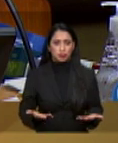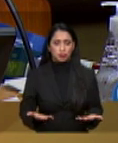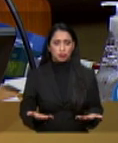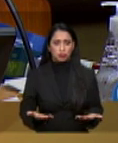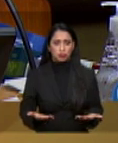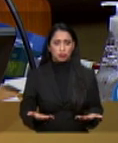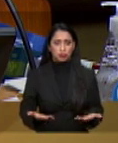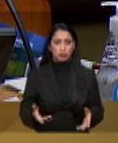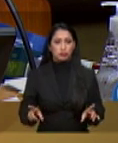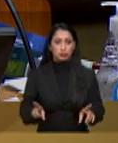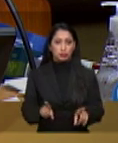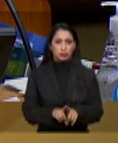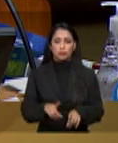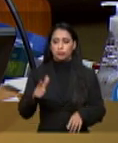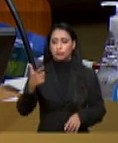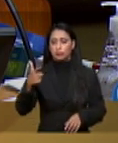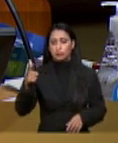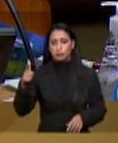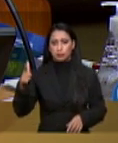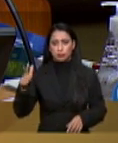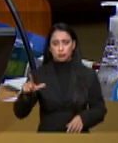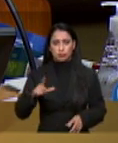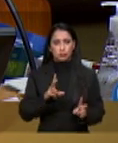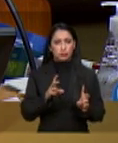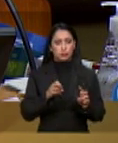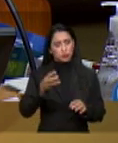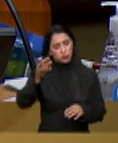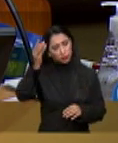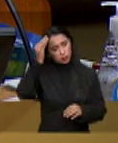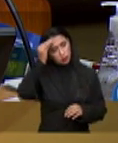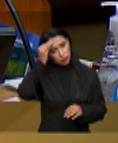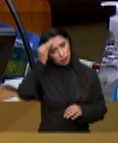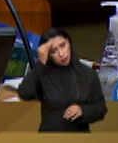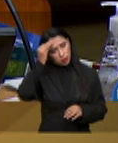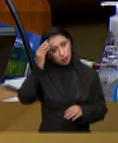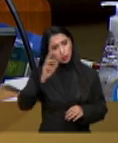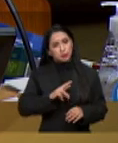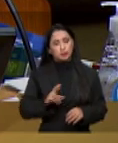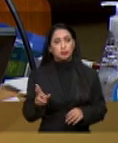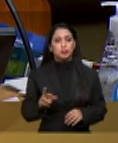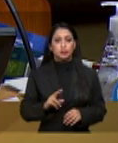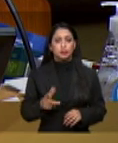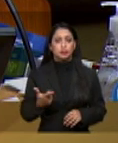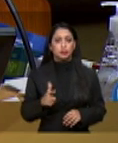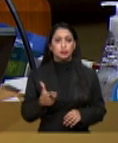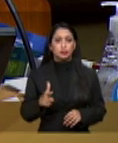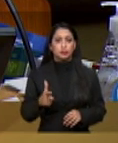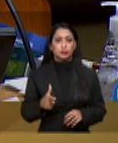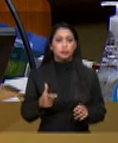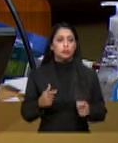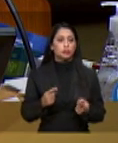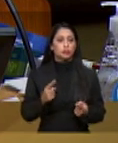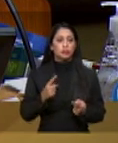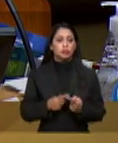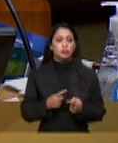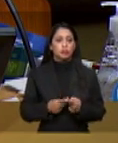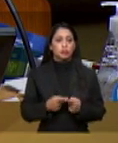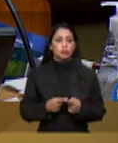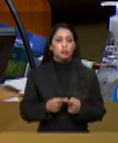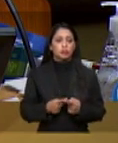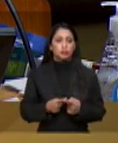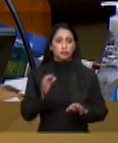e ainda em outros casos se passou a ter o entendimento de que não haveria a necessidade de